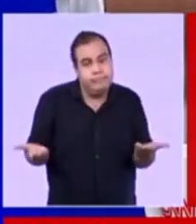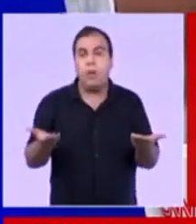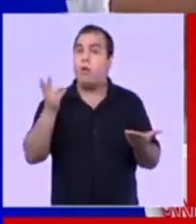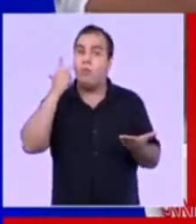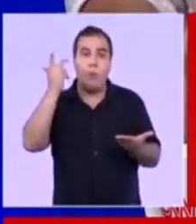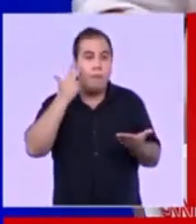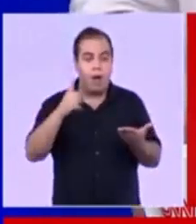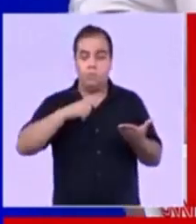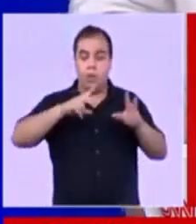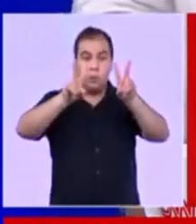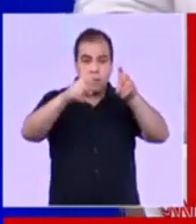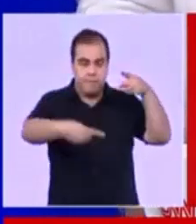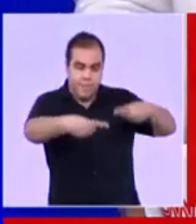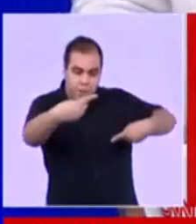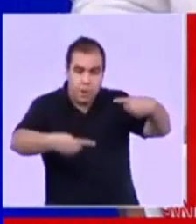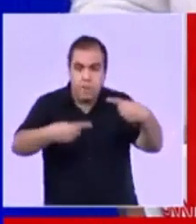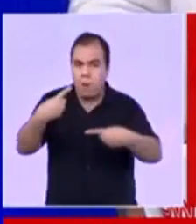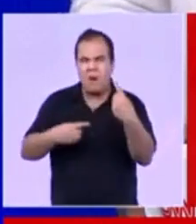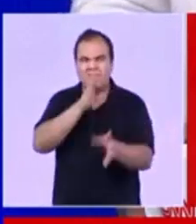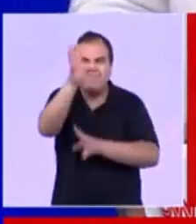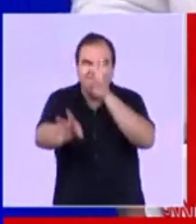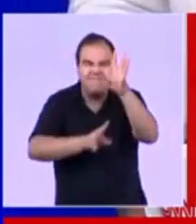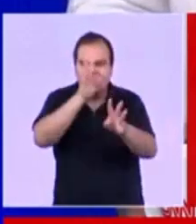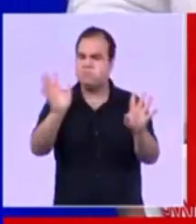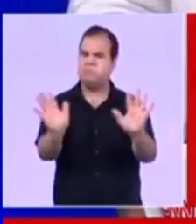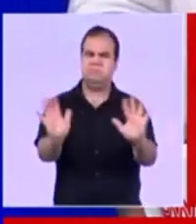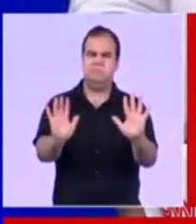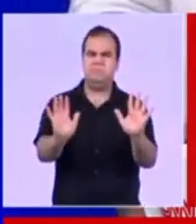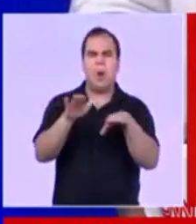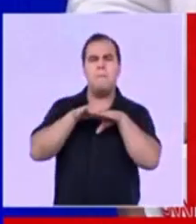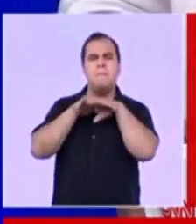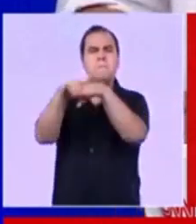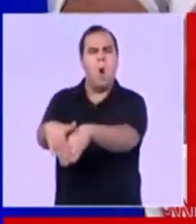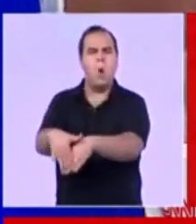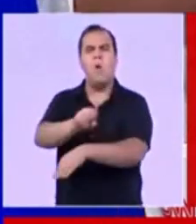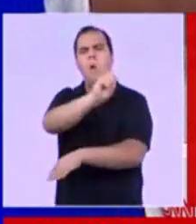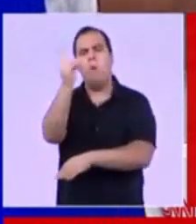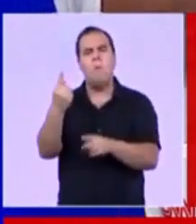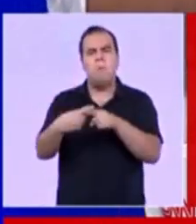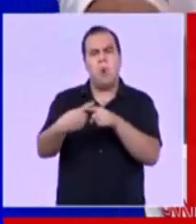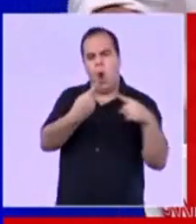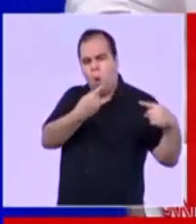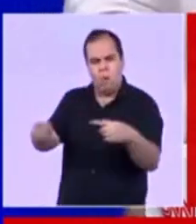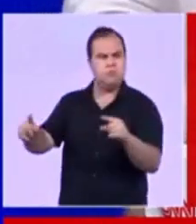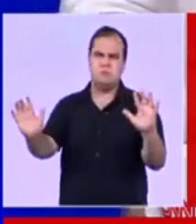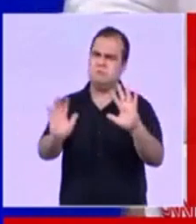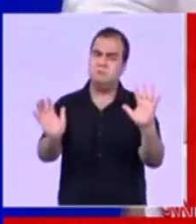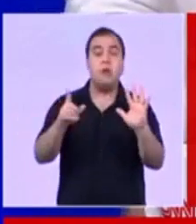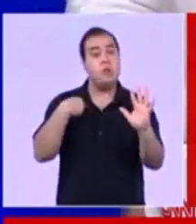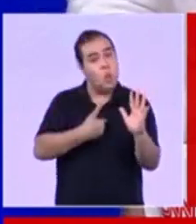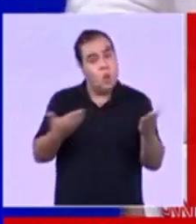apareça e que seja de batida no segundo turno não de forma ofensiva não de forma agressiva não fugindo do debate de propostas que é o que nós dois